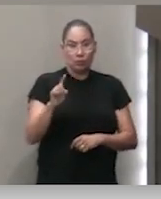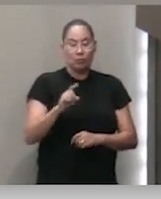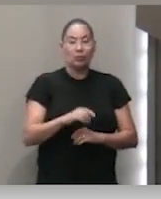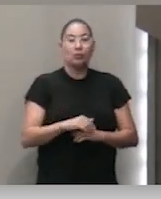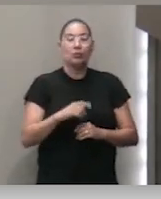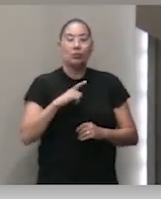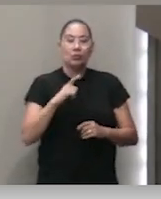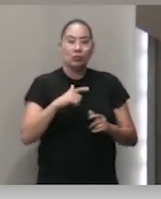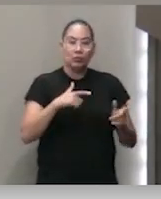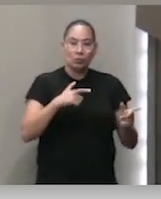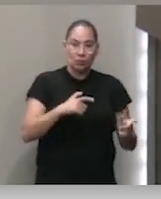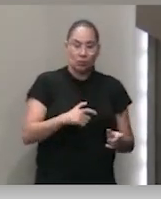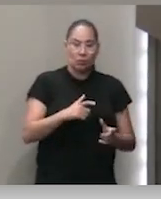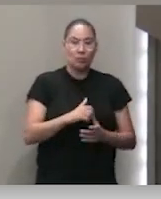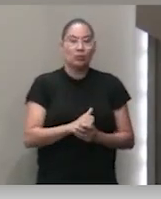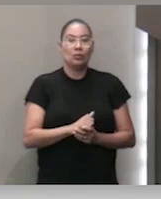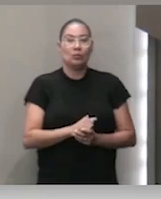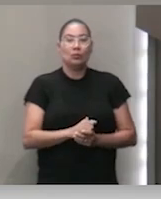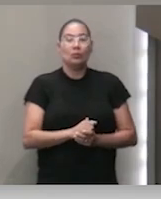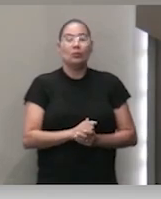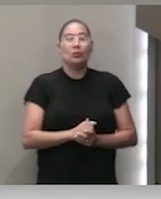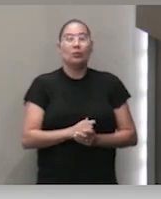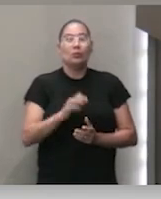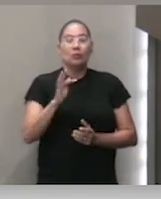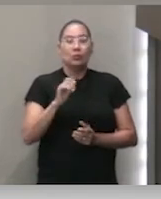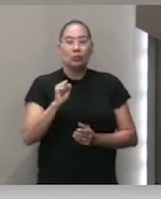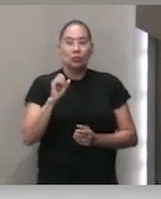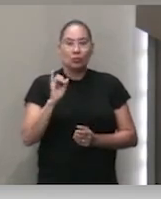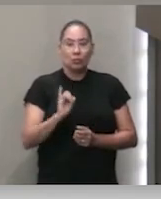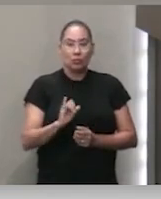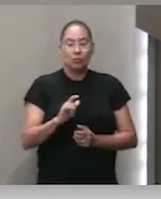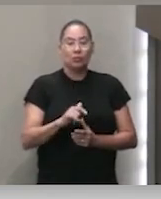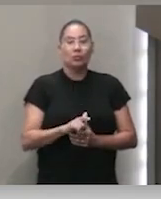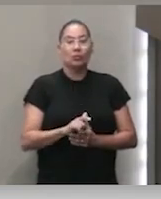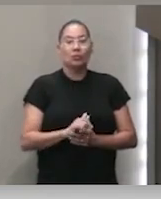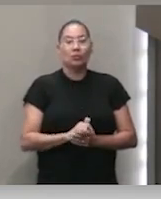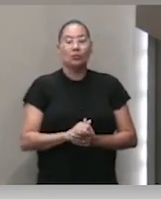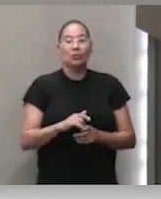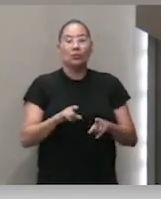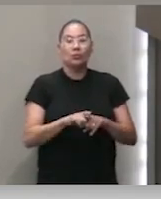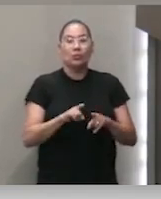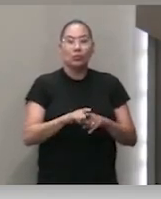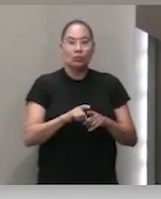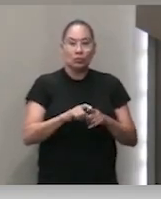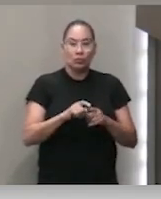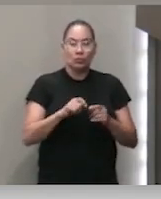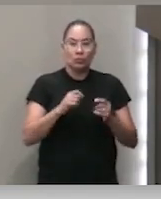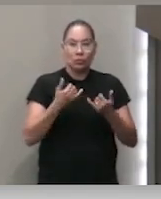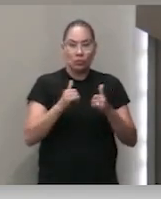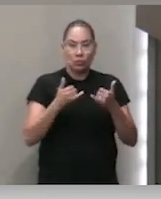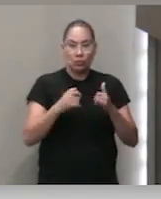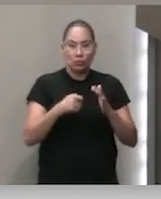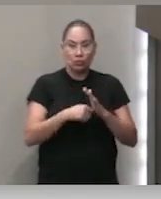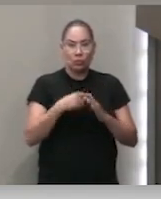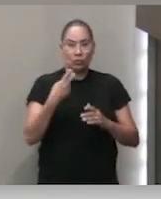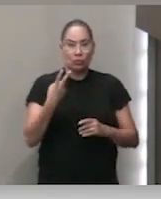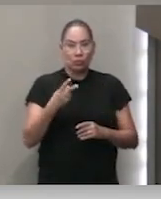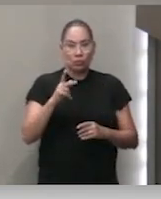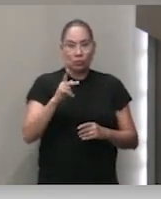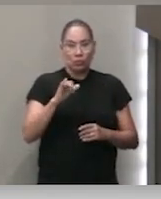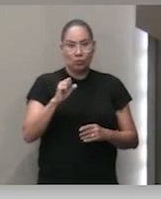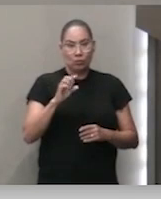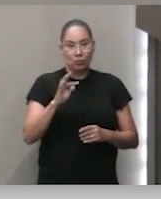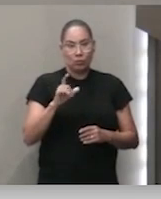armamentos, fuzil 556, pistola Spark, dispositivo elétrico incapacitante, 2 pistolas